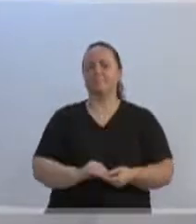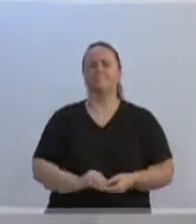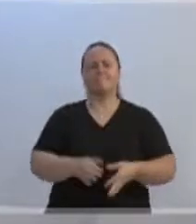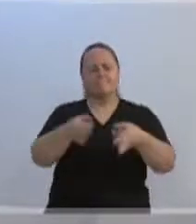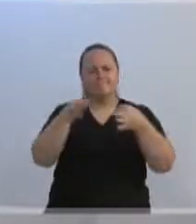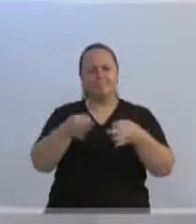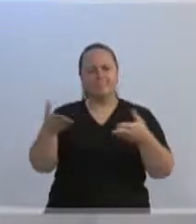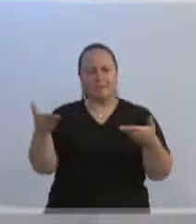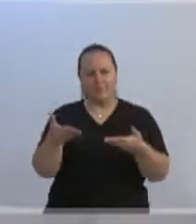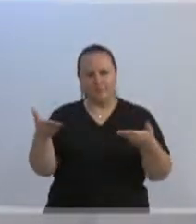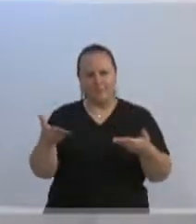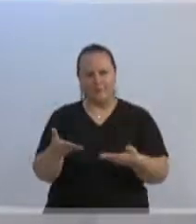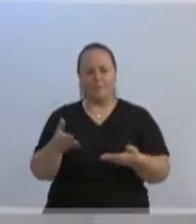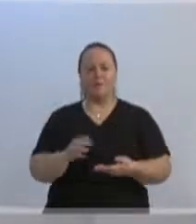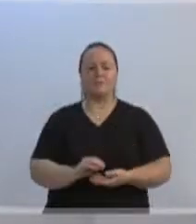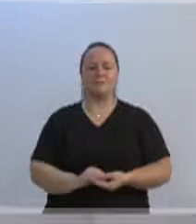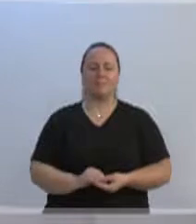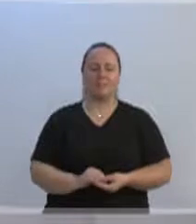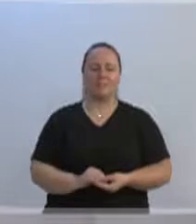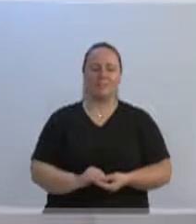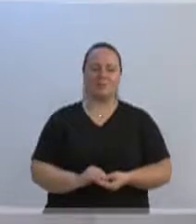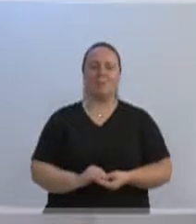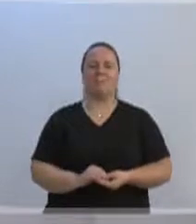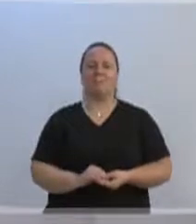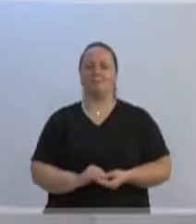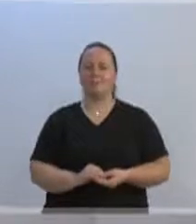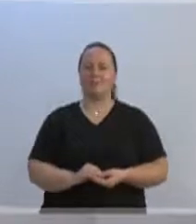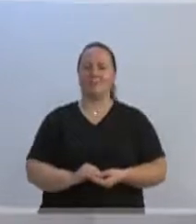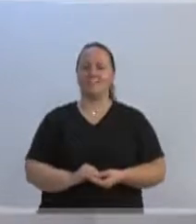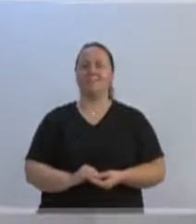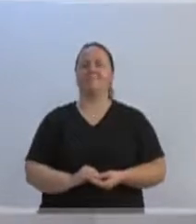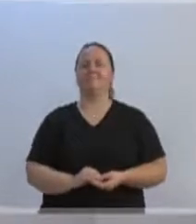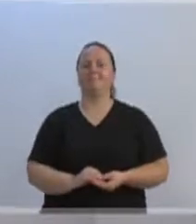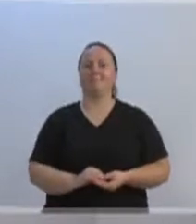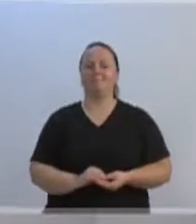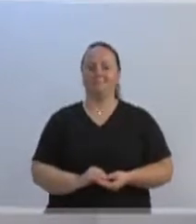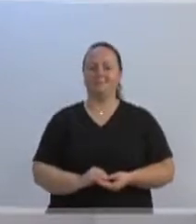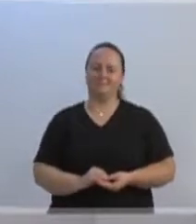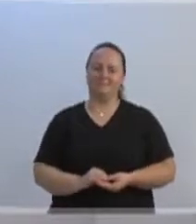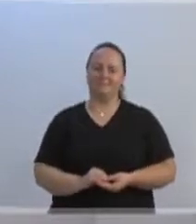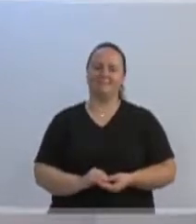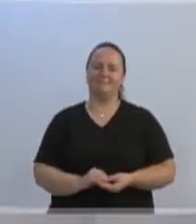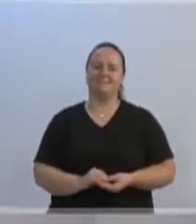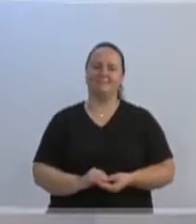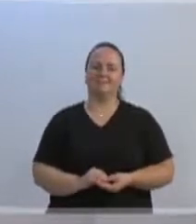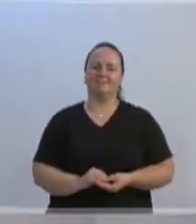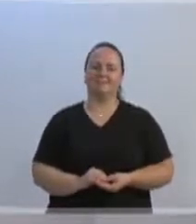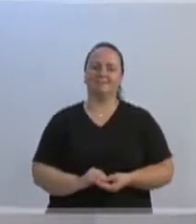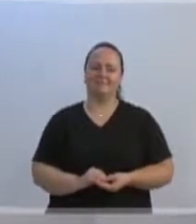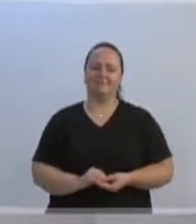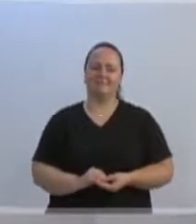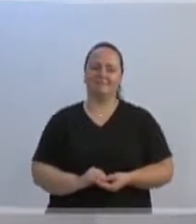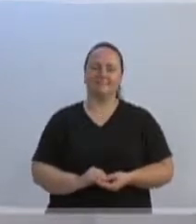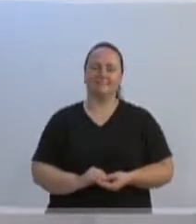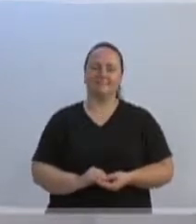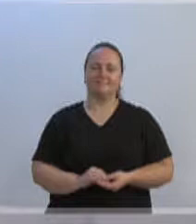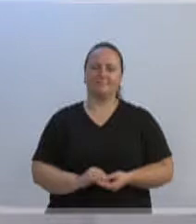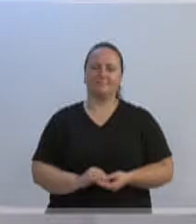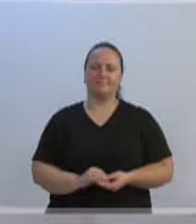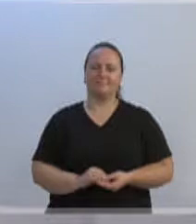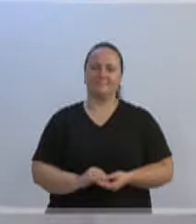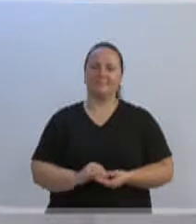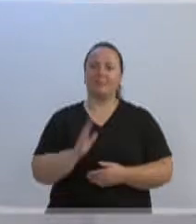vereadores o aniversário de dois anos da sua passagem é o